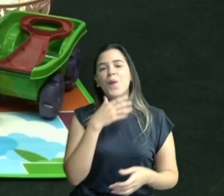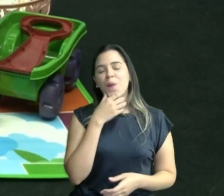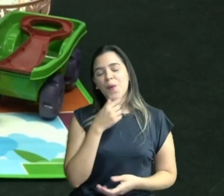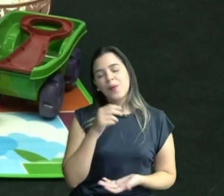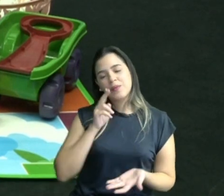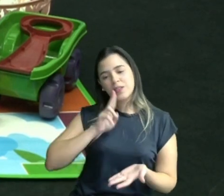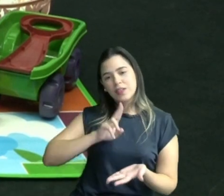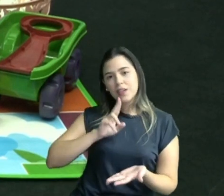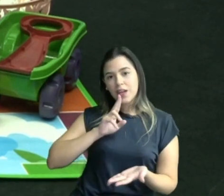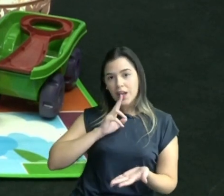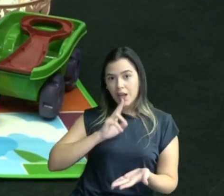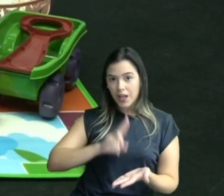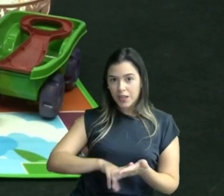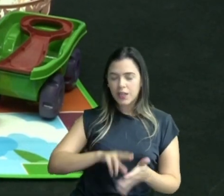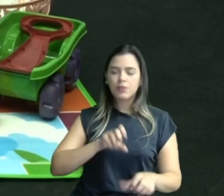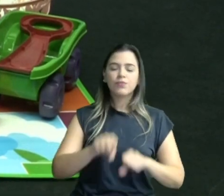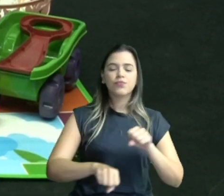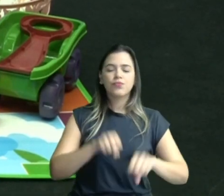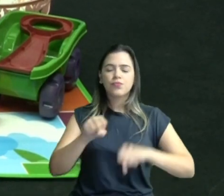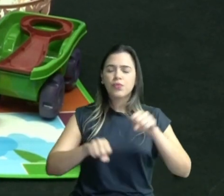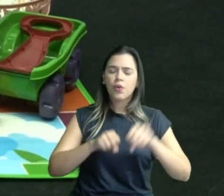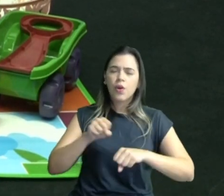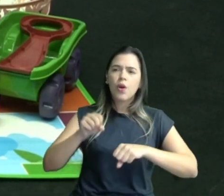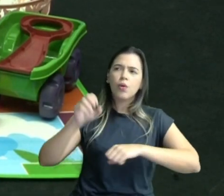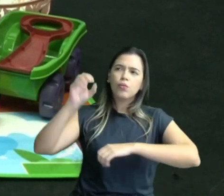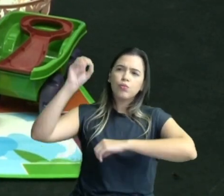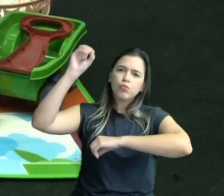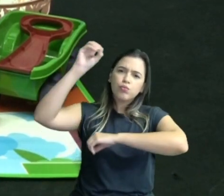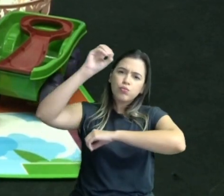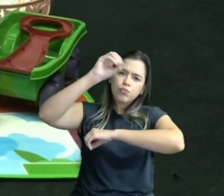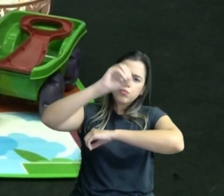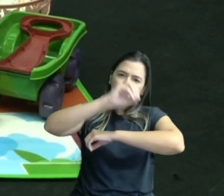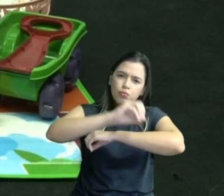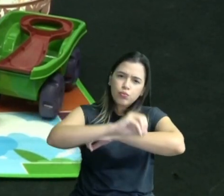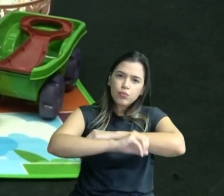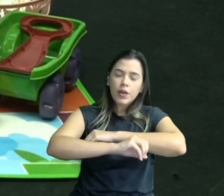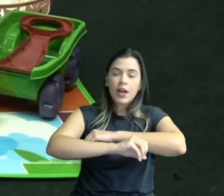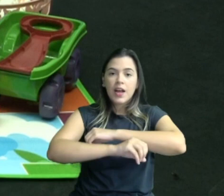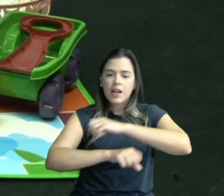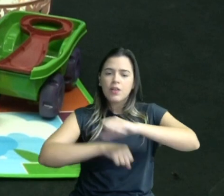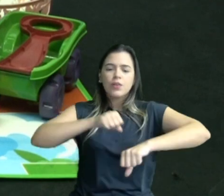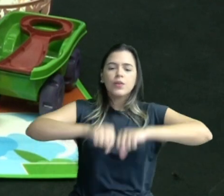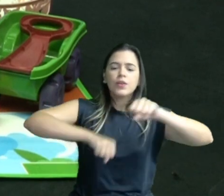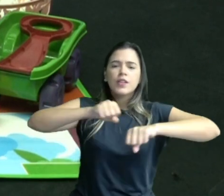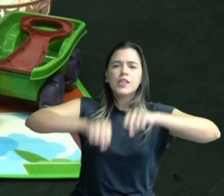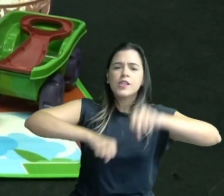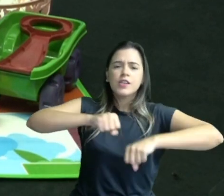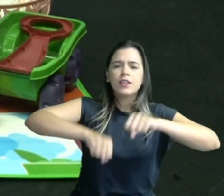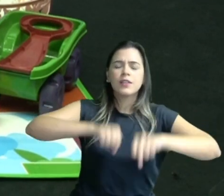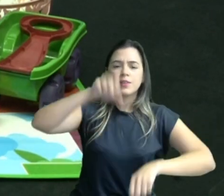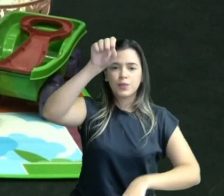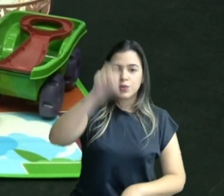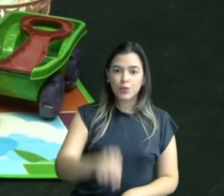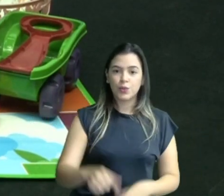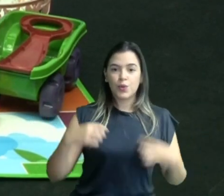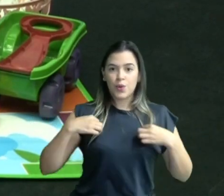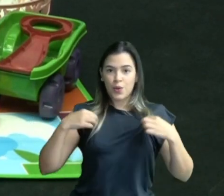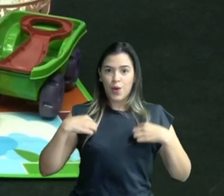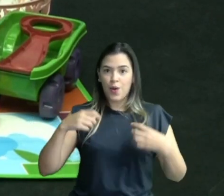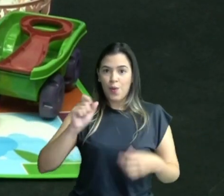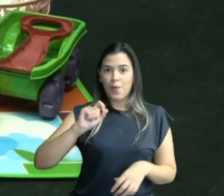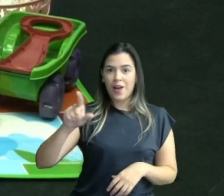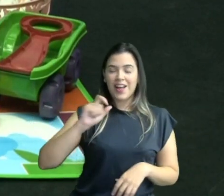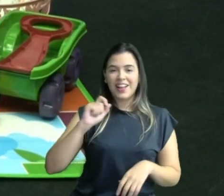cai a noite estrelada alguém vai indo para o sul é o carteiro da comarca em seu uniforme azul